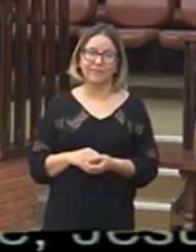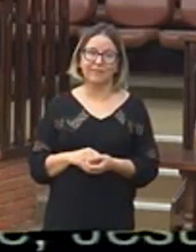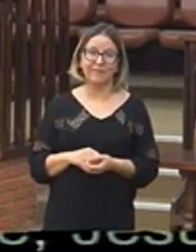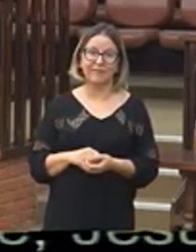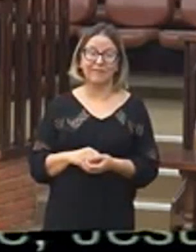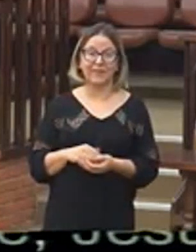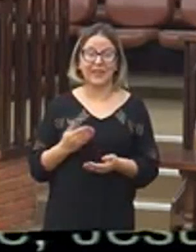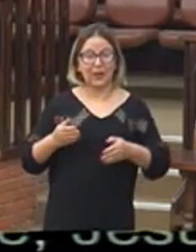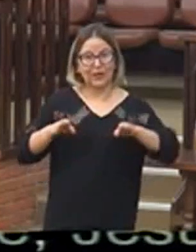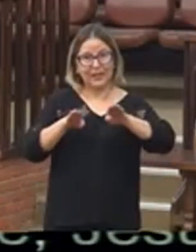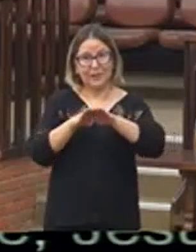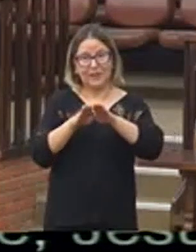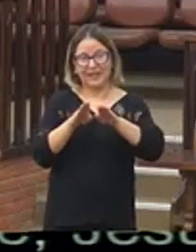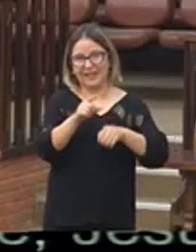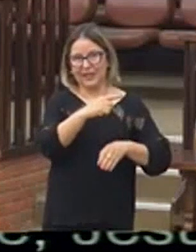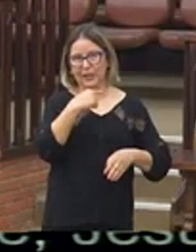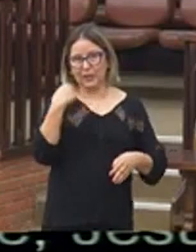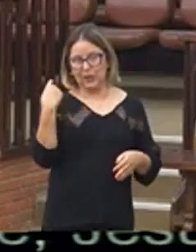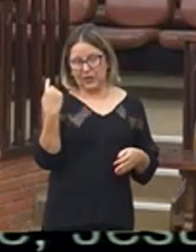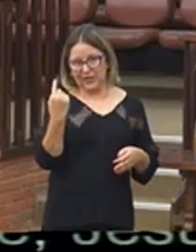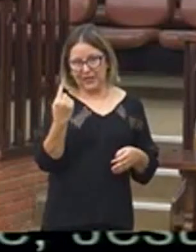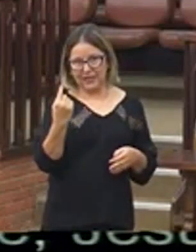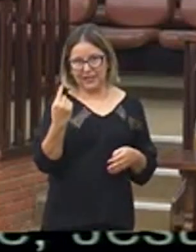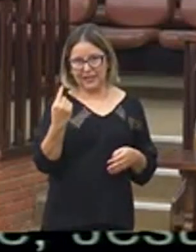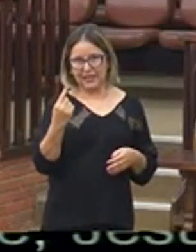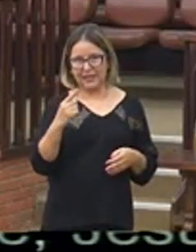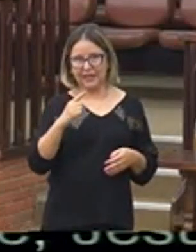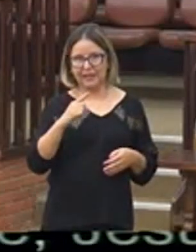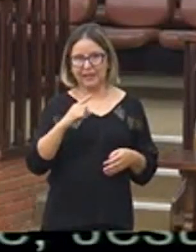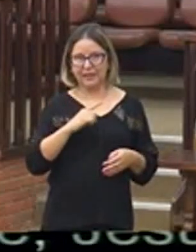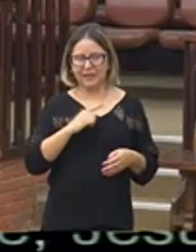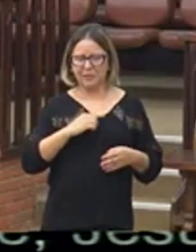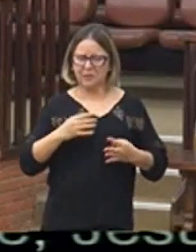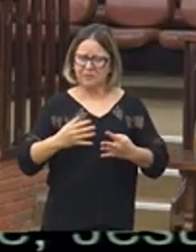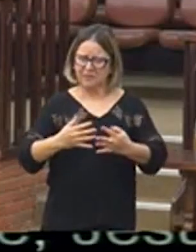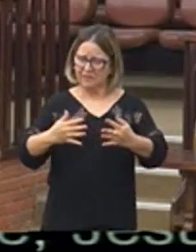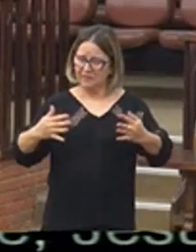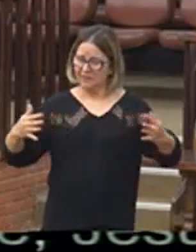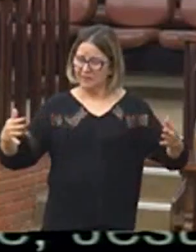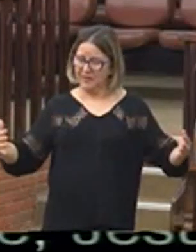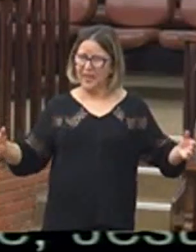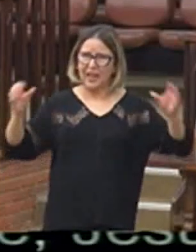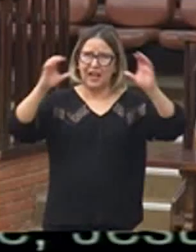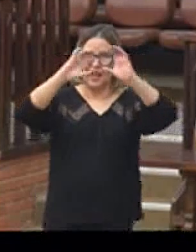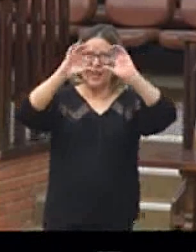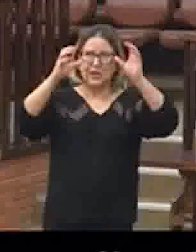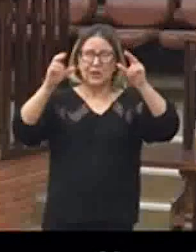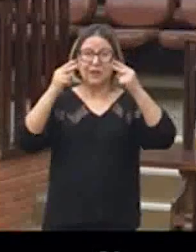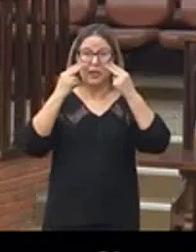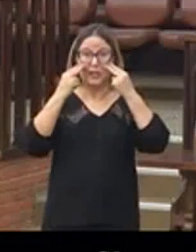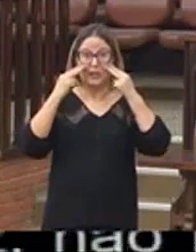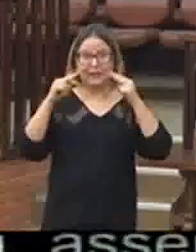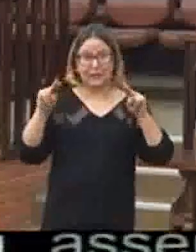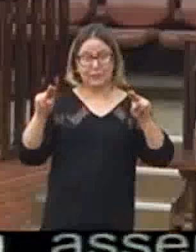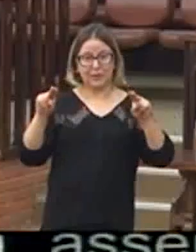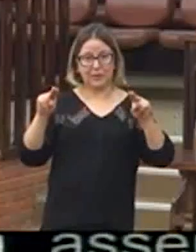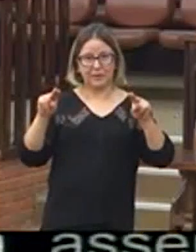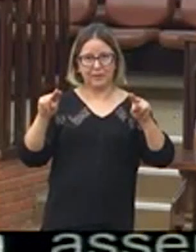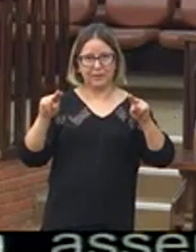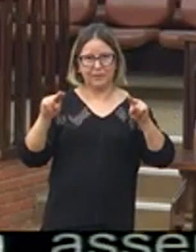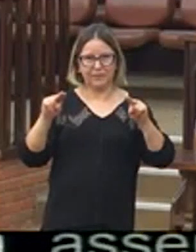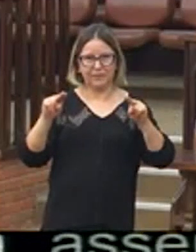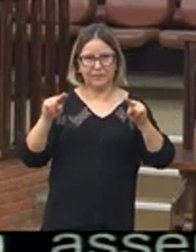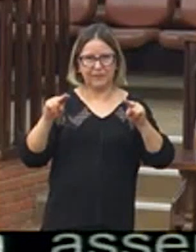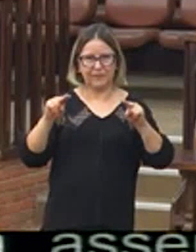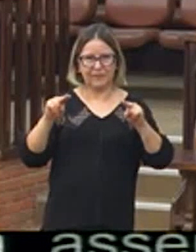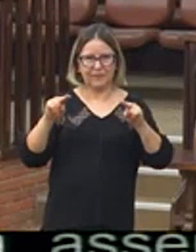Portanto, também nós, visto que temos a rodear-nos tão grande nuvem de testemunhas,